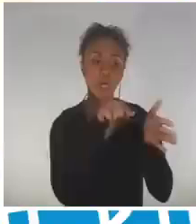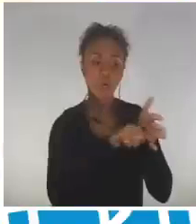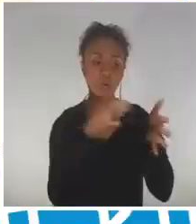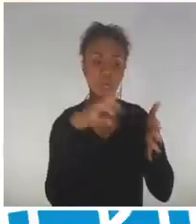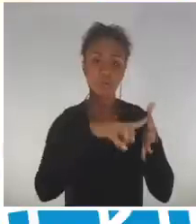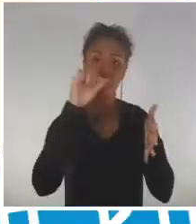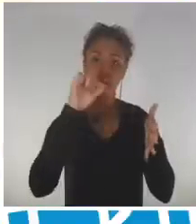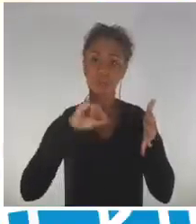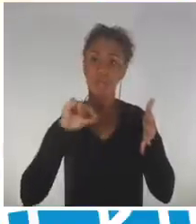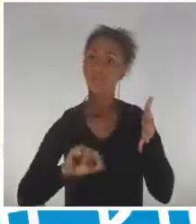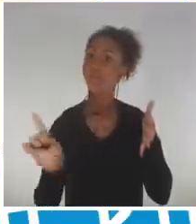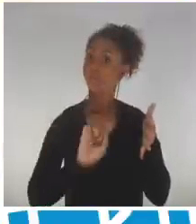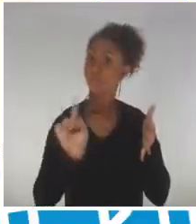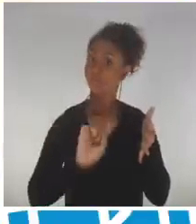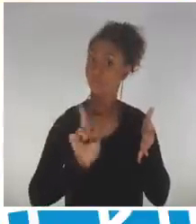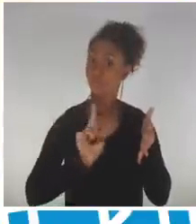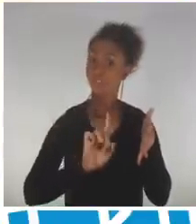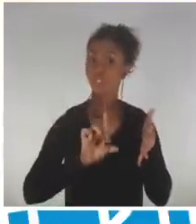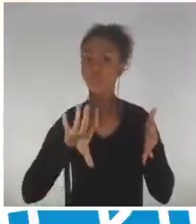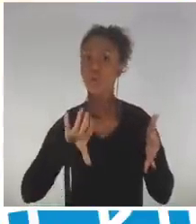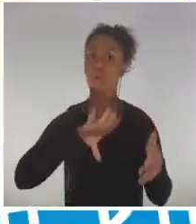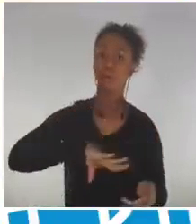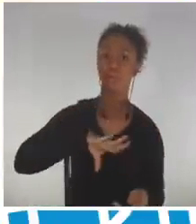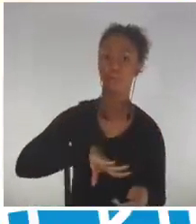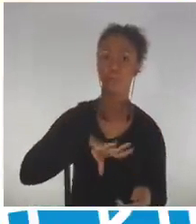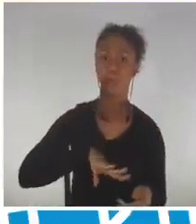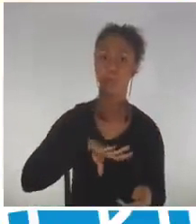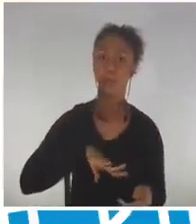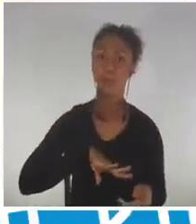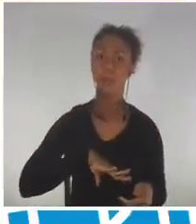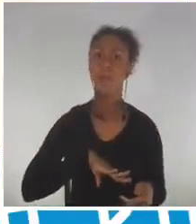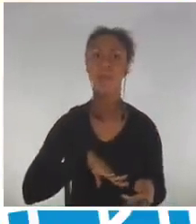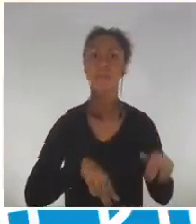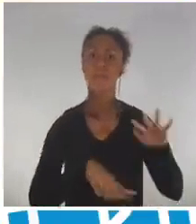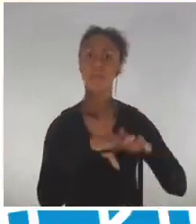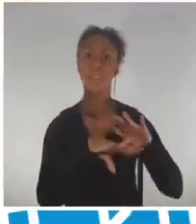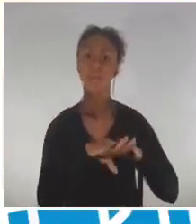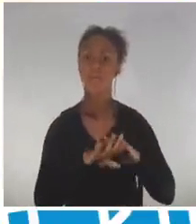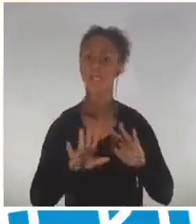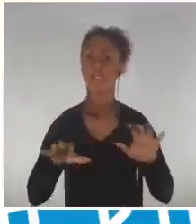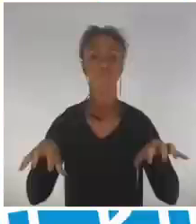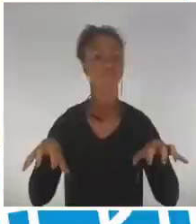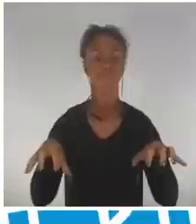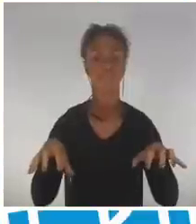fazer somente português, língua portuguesa e matemática.